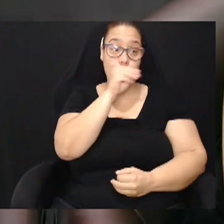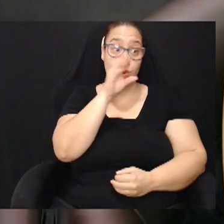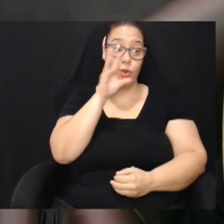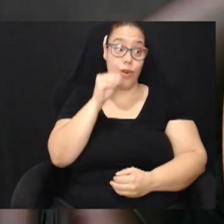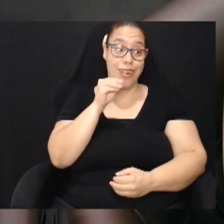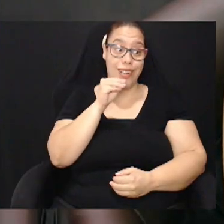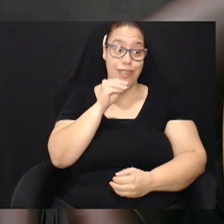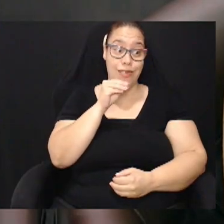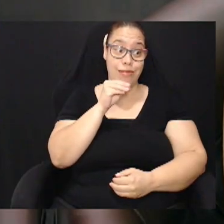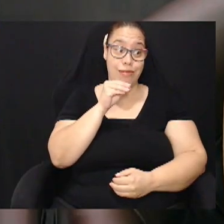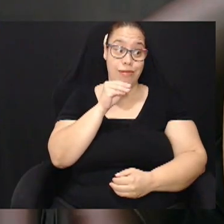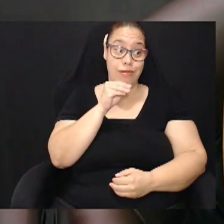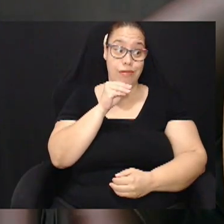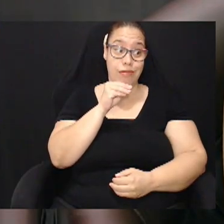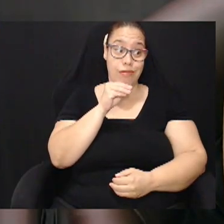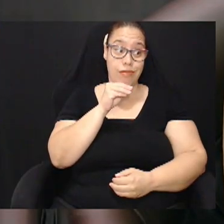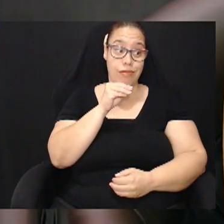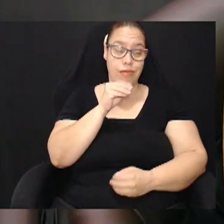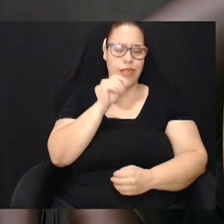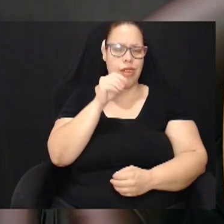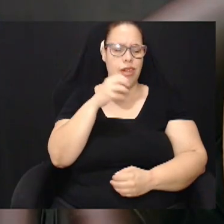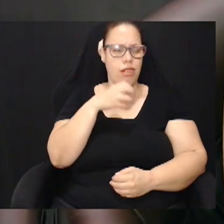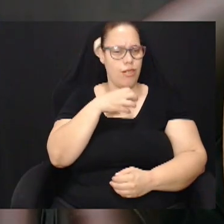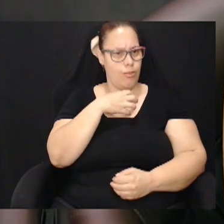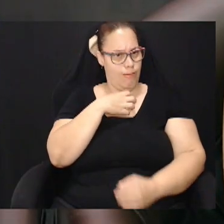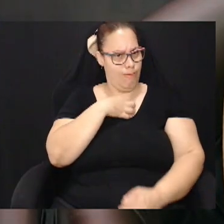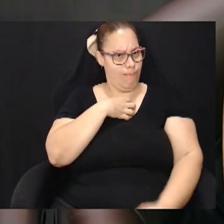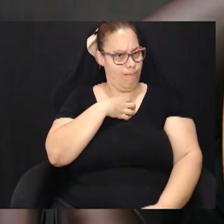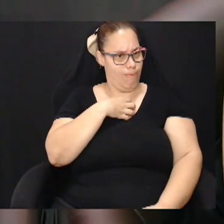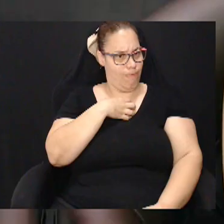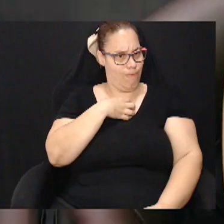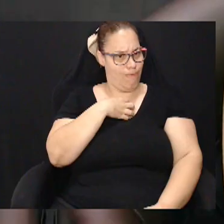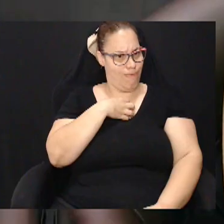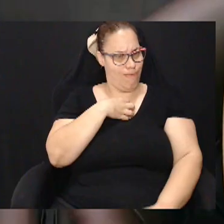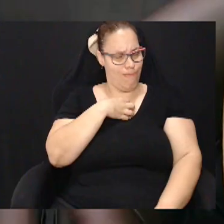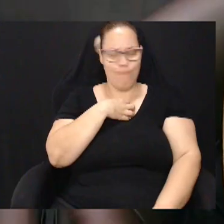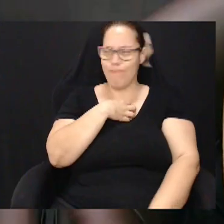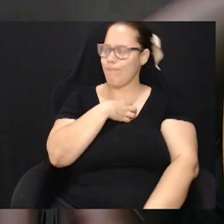né? E aquela série, assim, ela me pegou